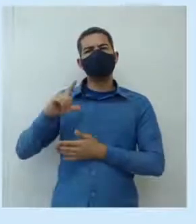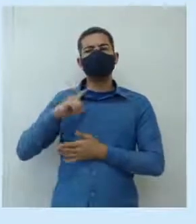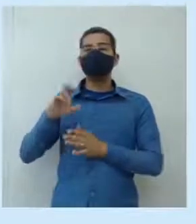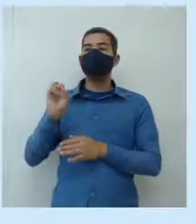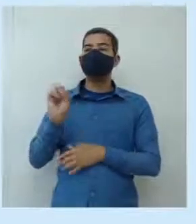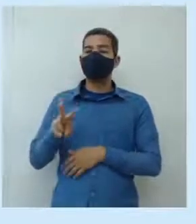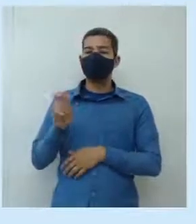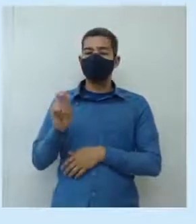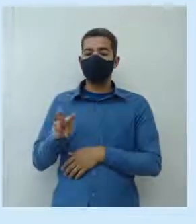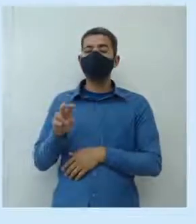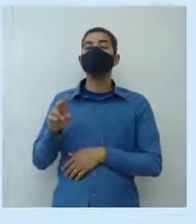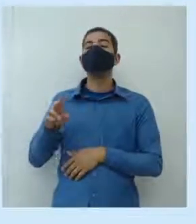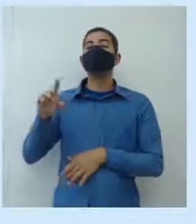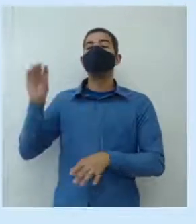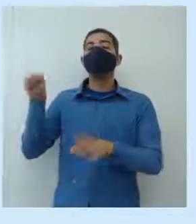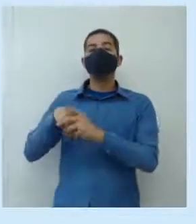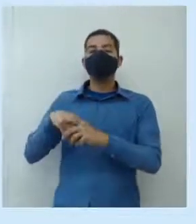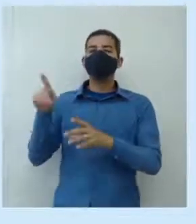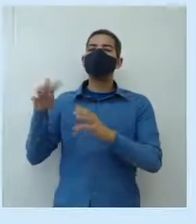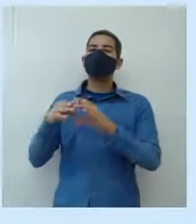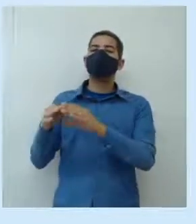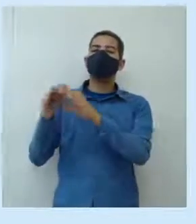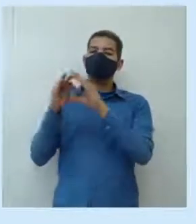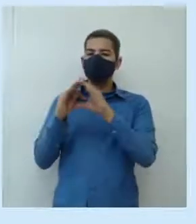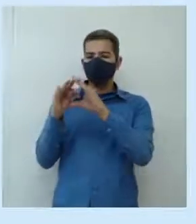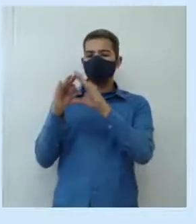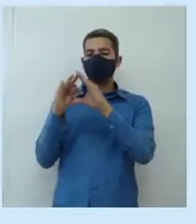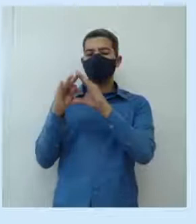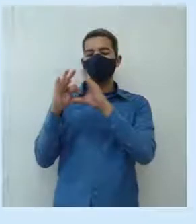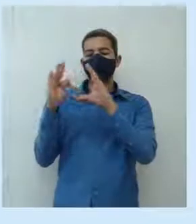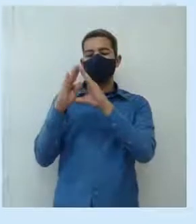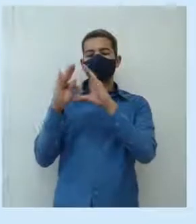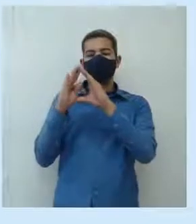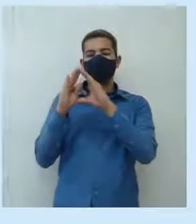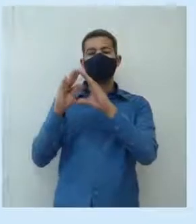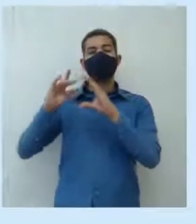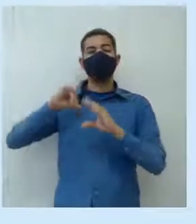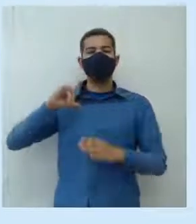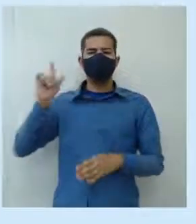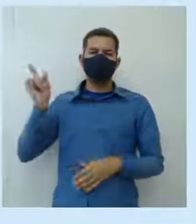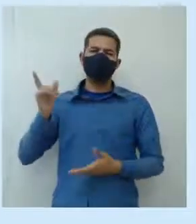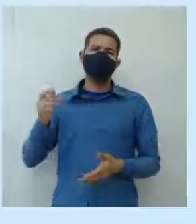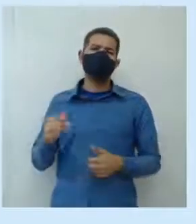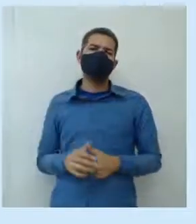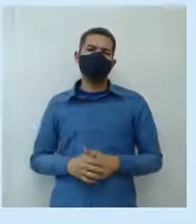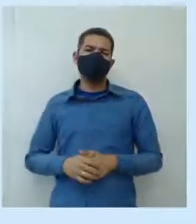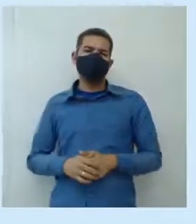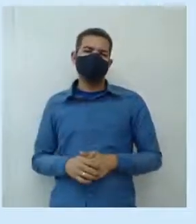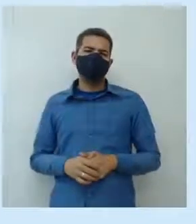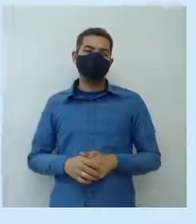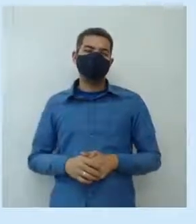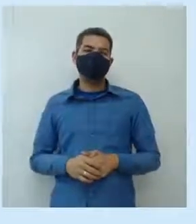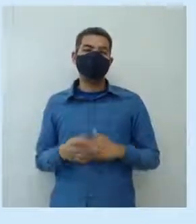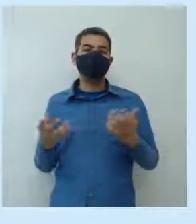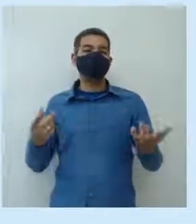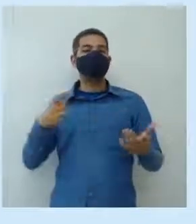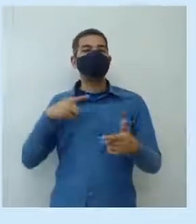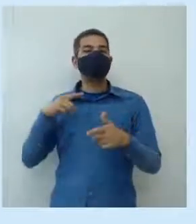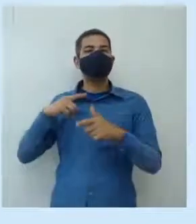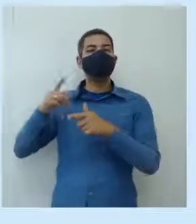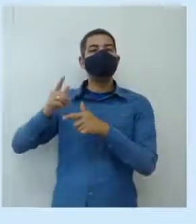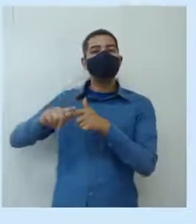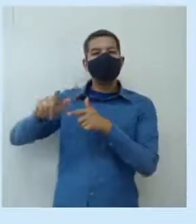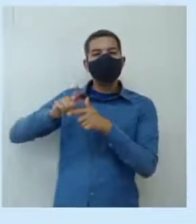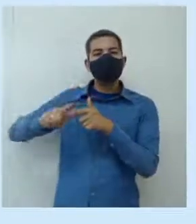grande dentro da aparição dessas novas formas de alimentação. E daí existe uma problemática